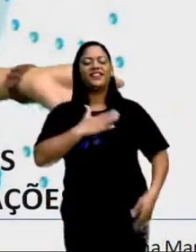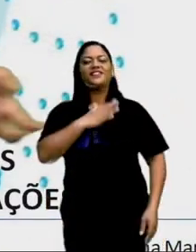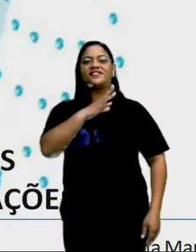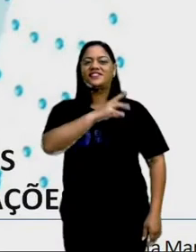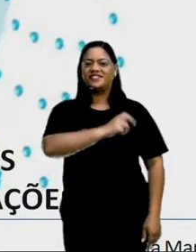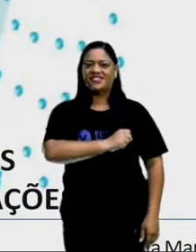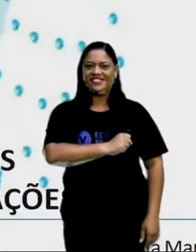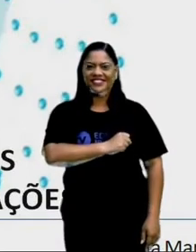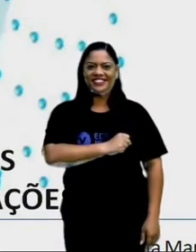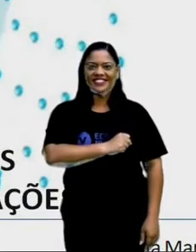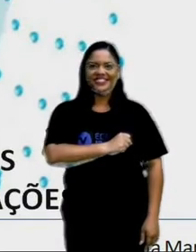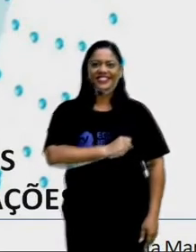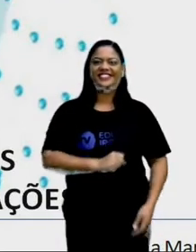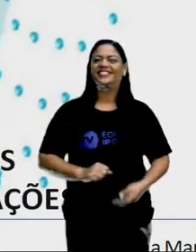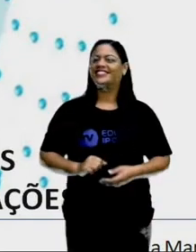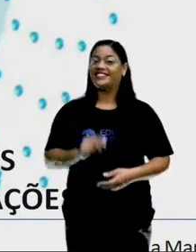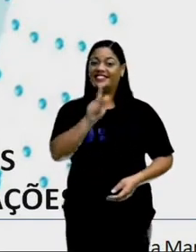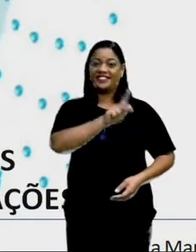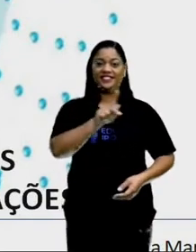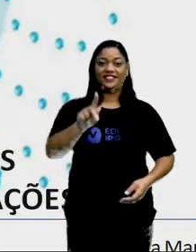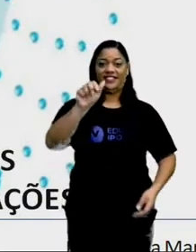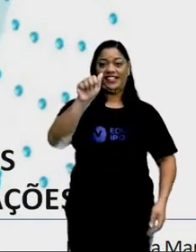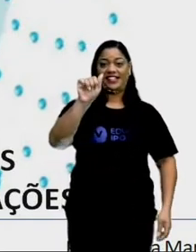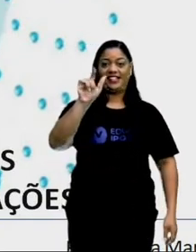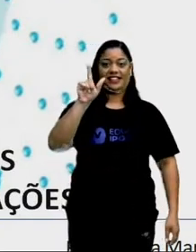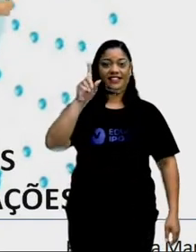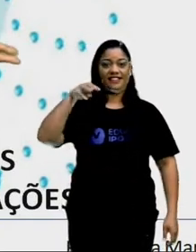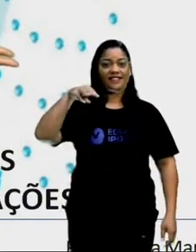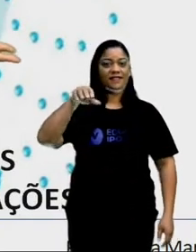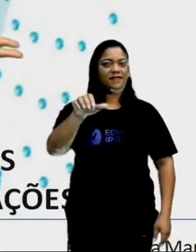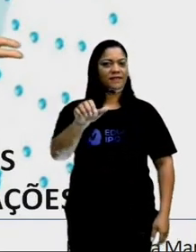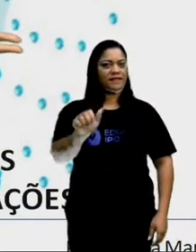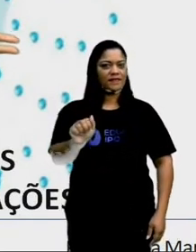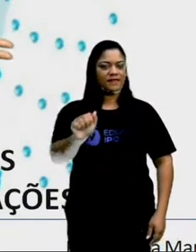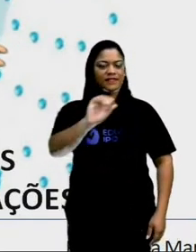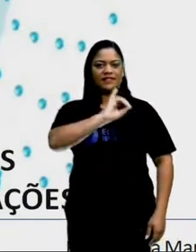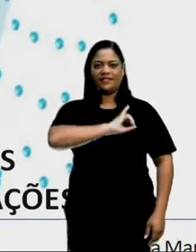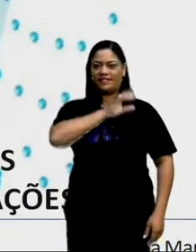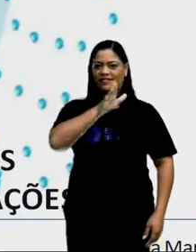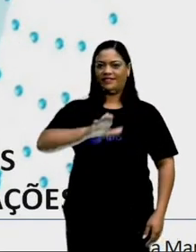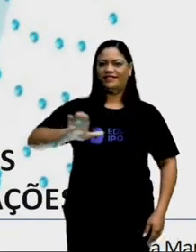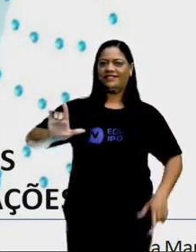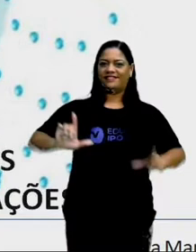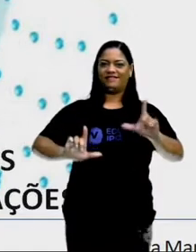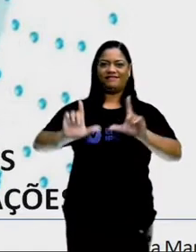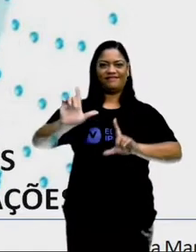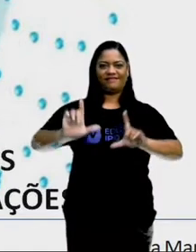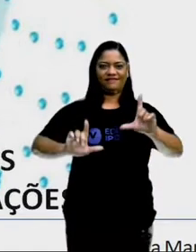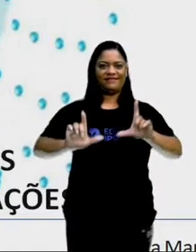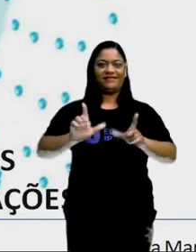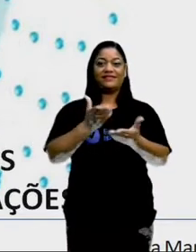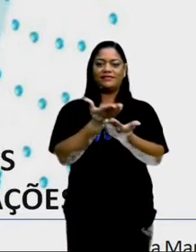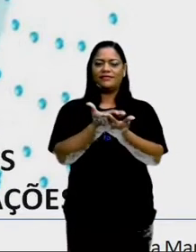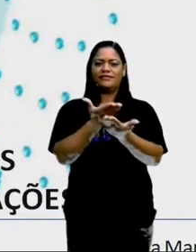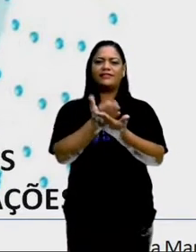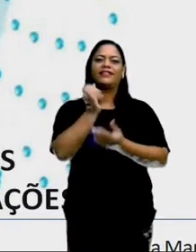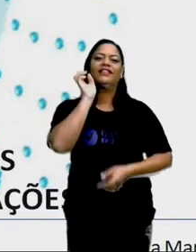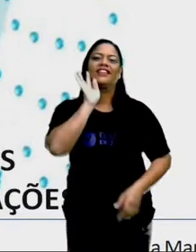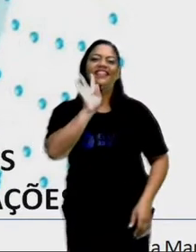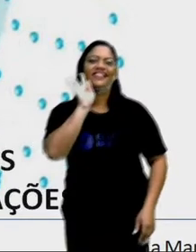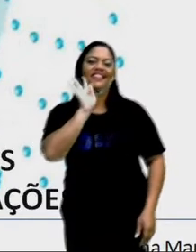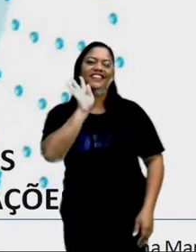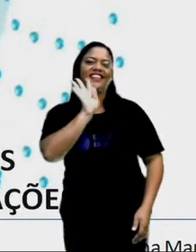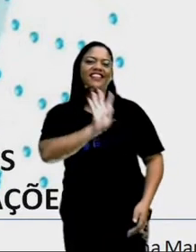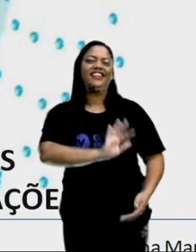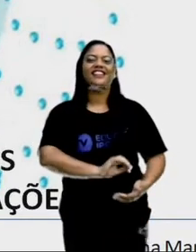meus amores, olha aqui aí uma aqui de volta com Educa e Pojuca, com mais uma aulinha bem